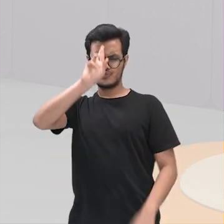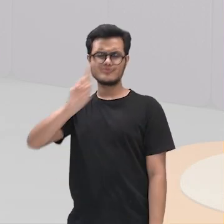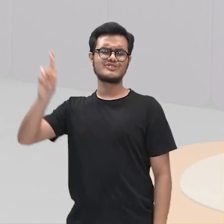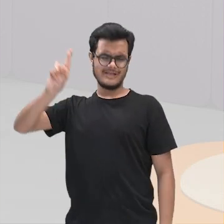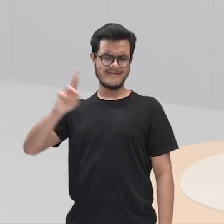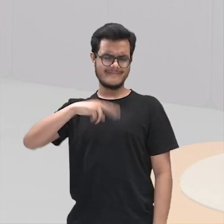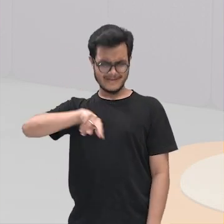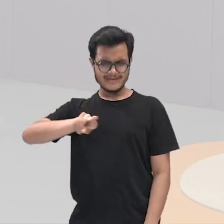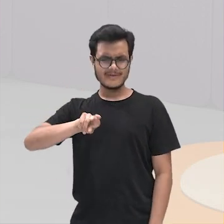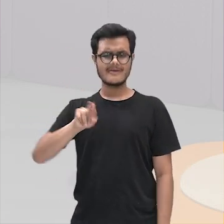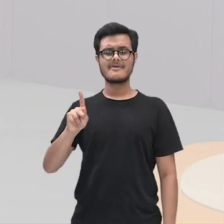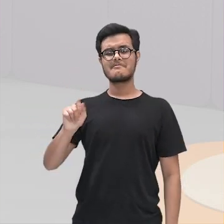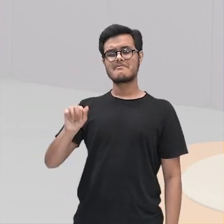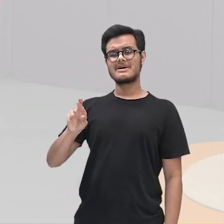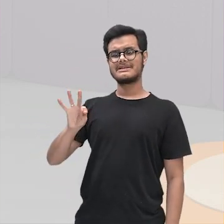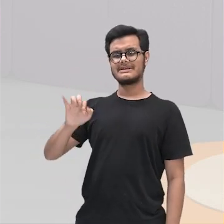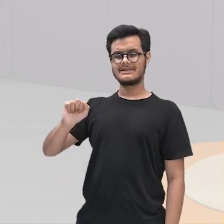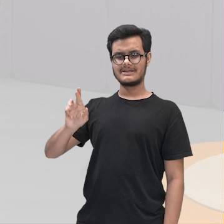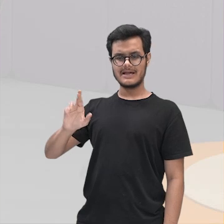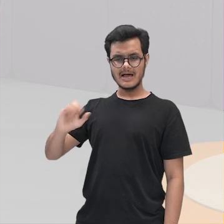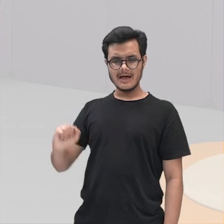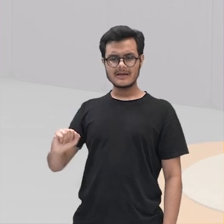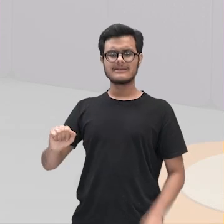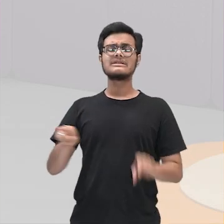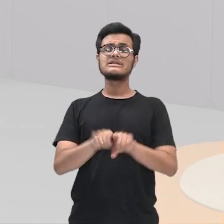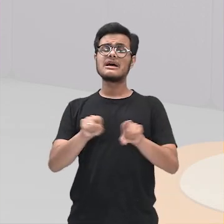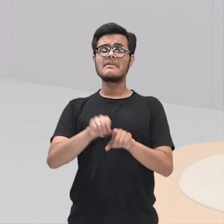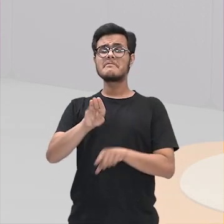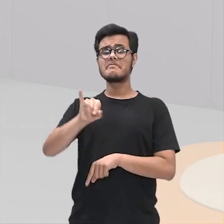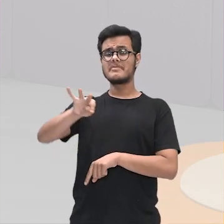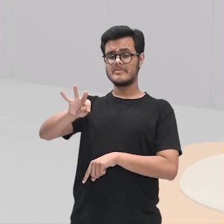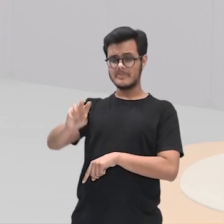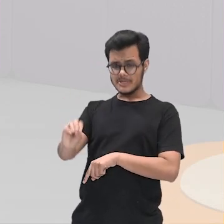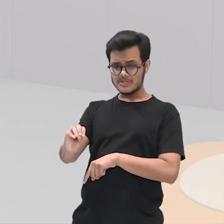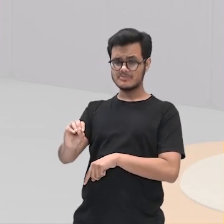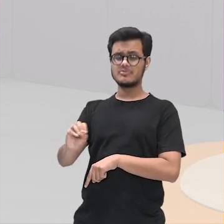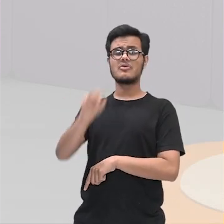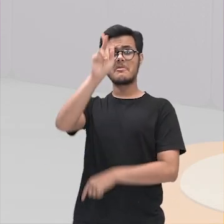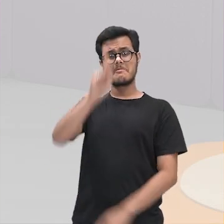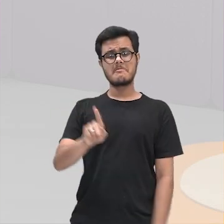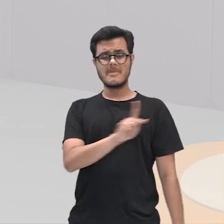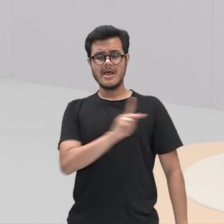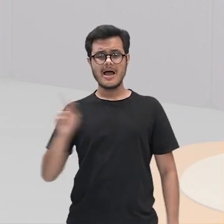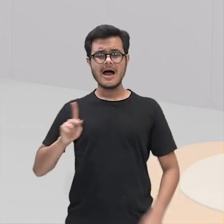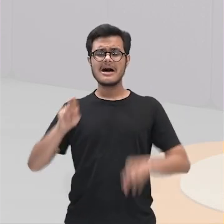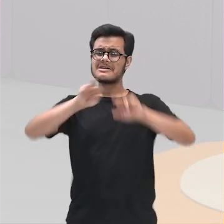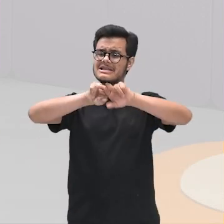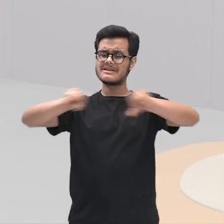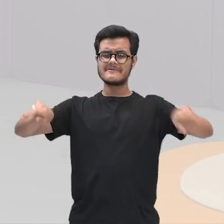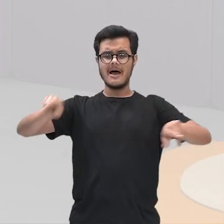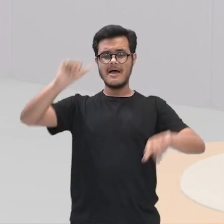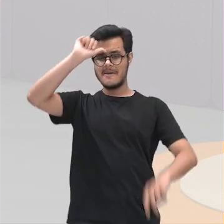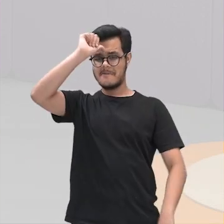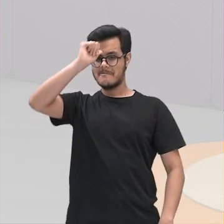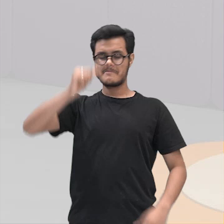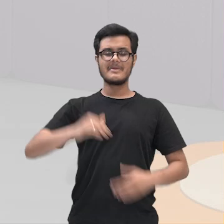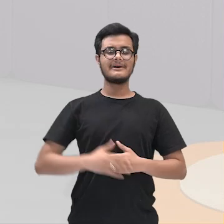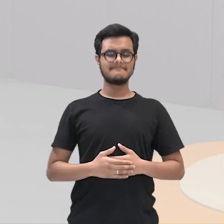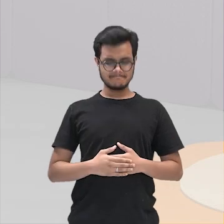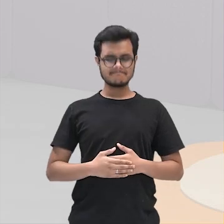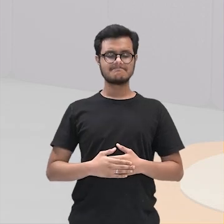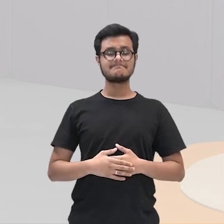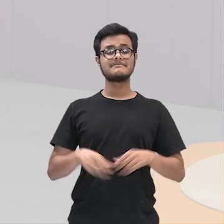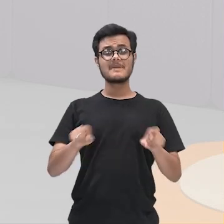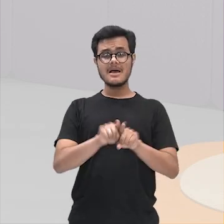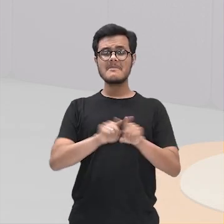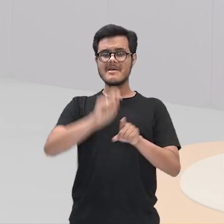da igreja, também tinha os seus bispos, os seus padres e os monges, assim como a gente viu no Império,